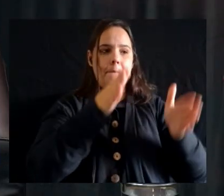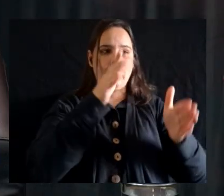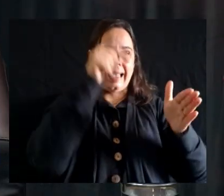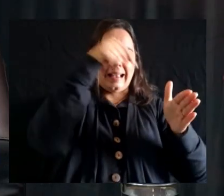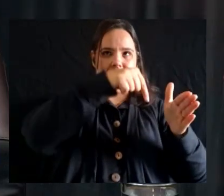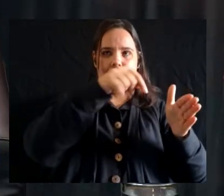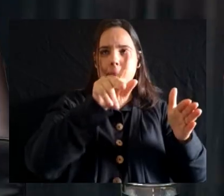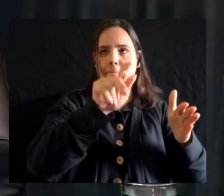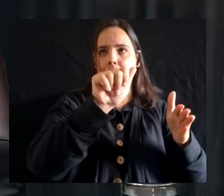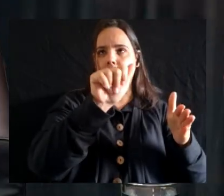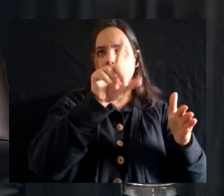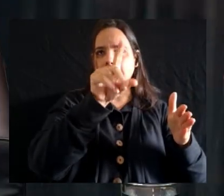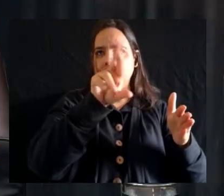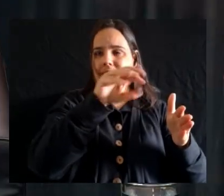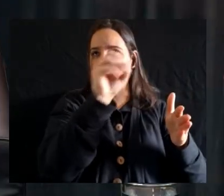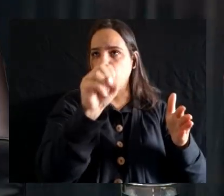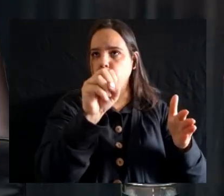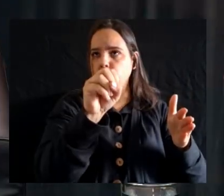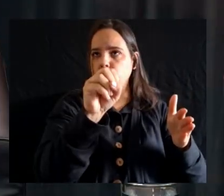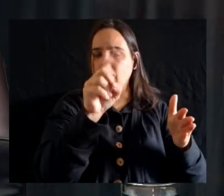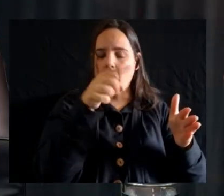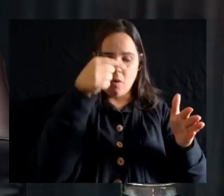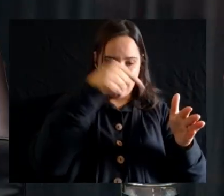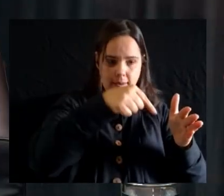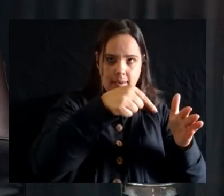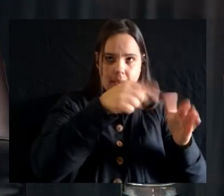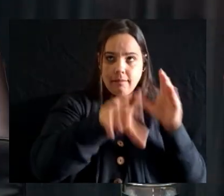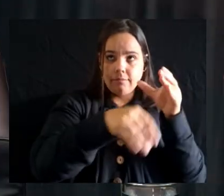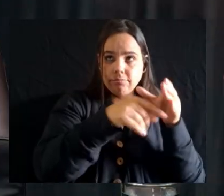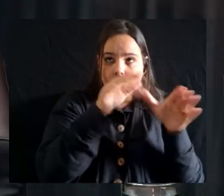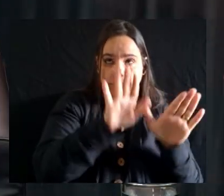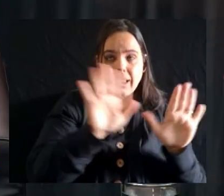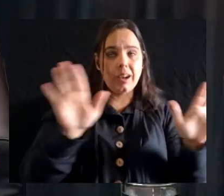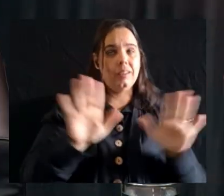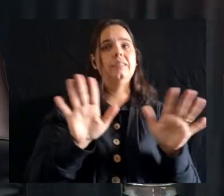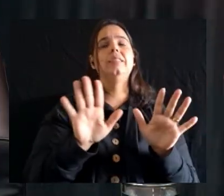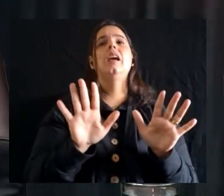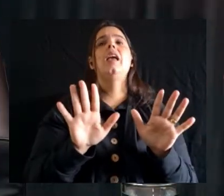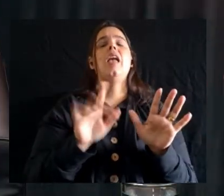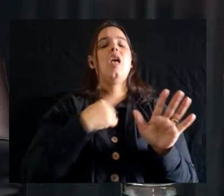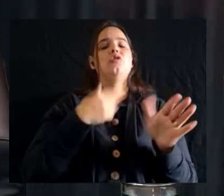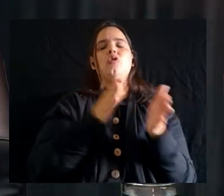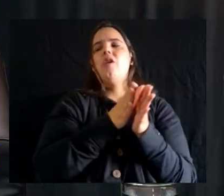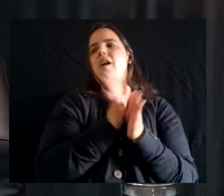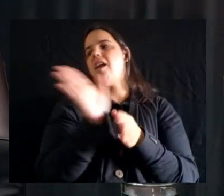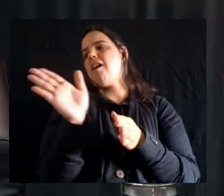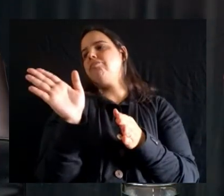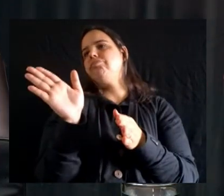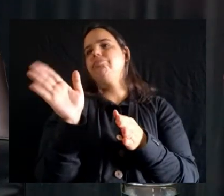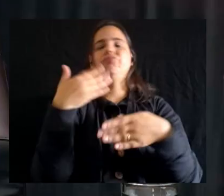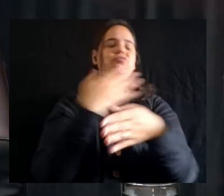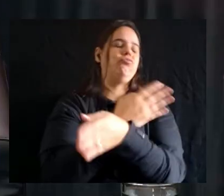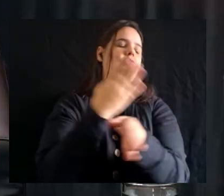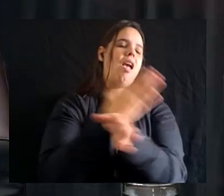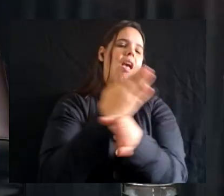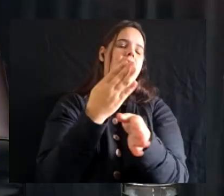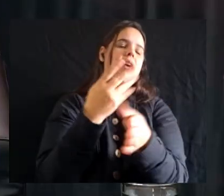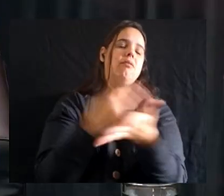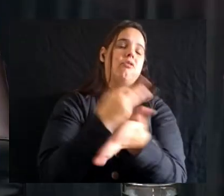da reta, eu sou, né? Então assim, eu sou esse pontinho fora da reta, não estou, e aí entra também, né,